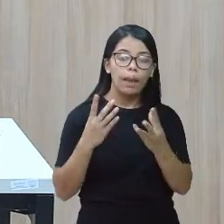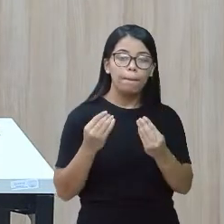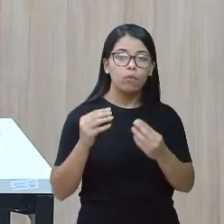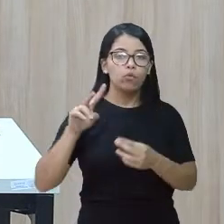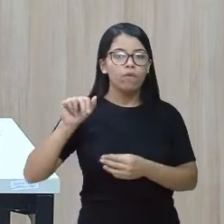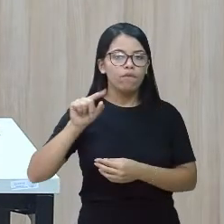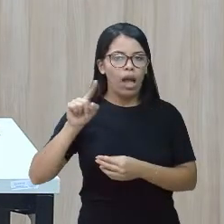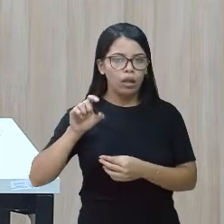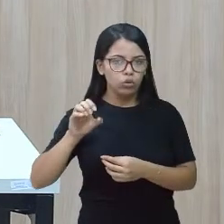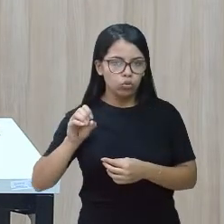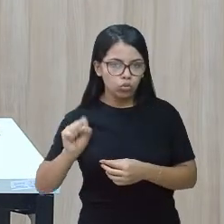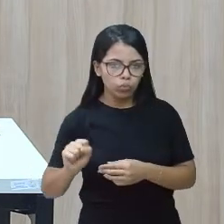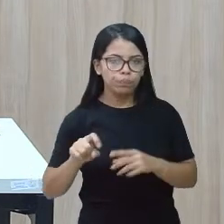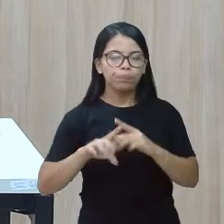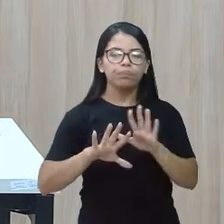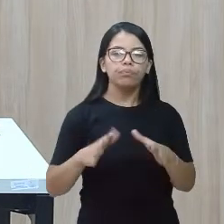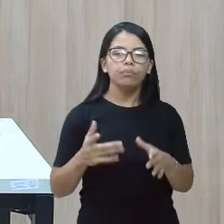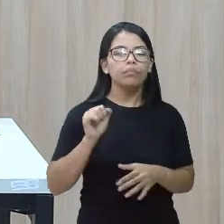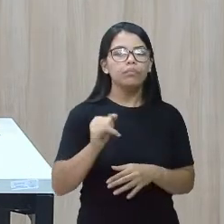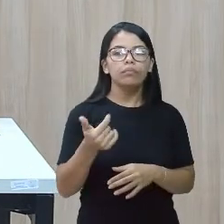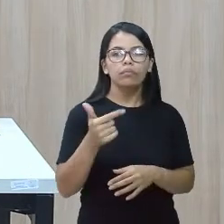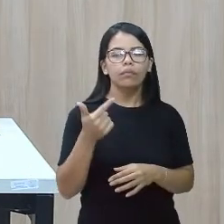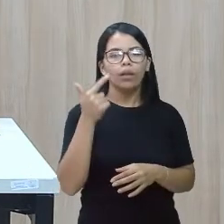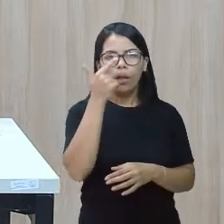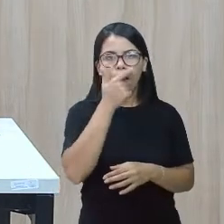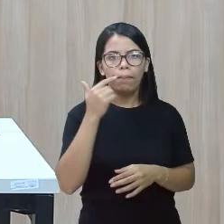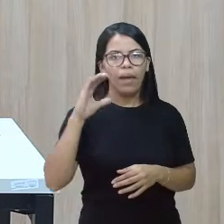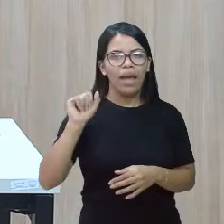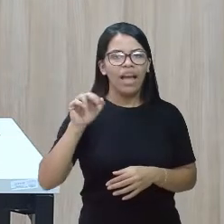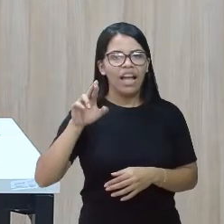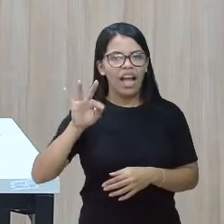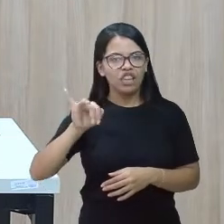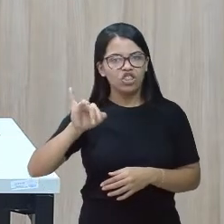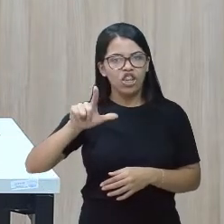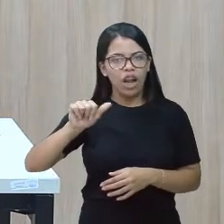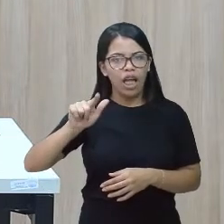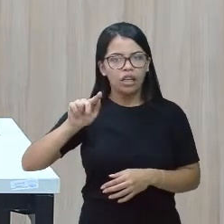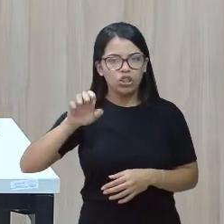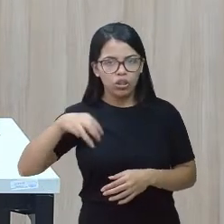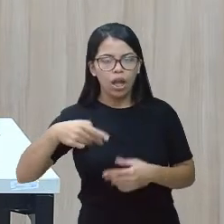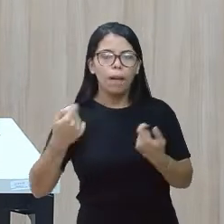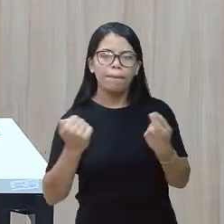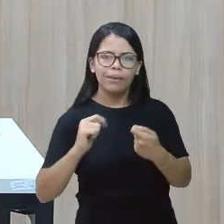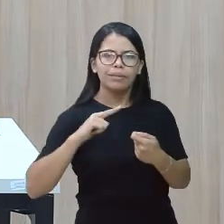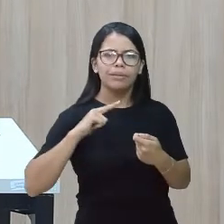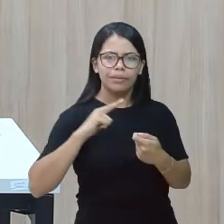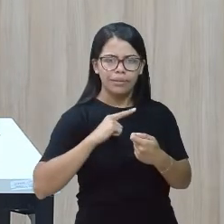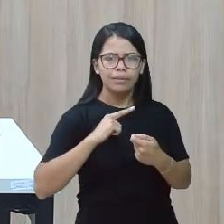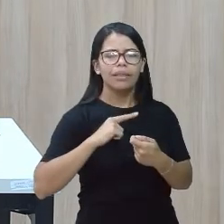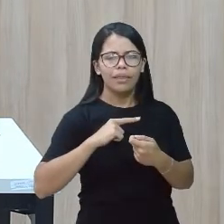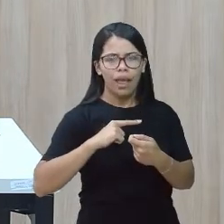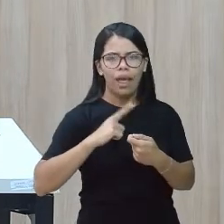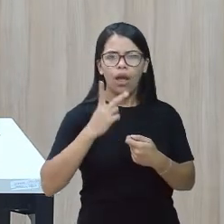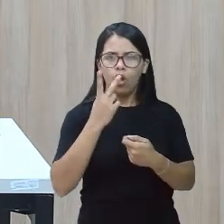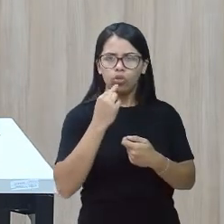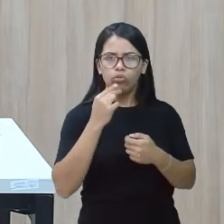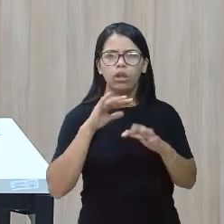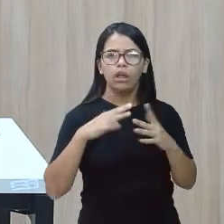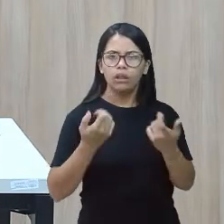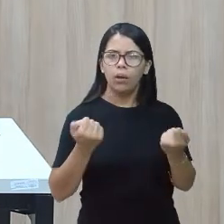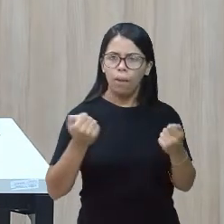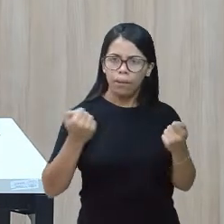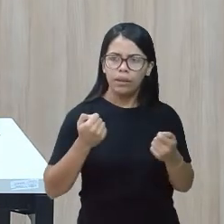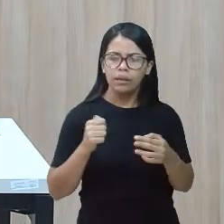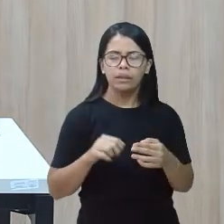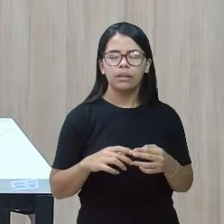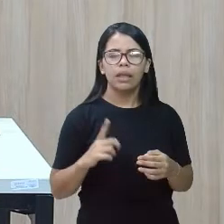vasos, esse tecido cartilaginoso precisa de nutrientes e precisa também de eliminar. Então, aí vai chegar por